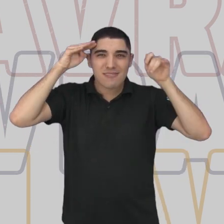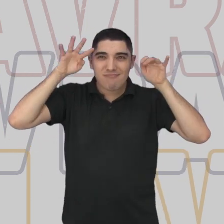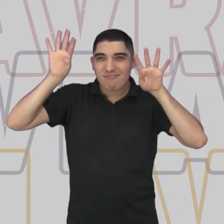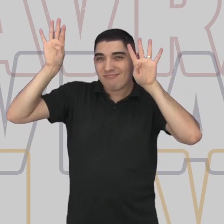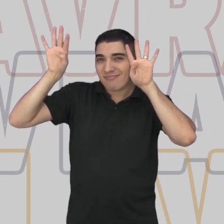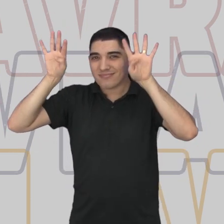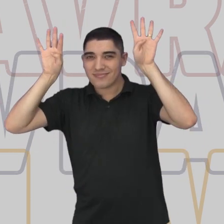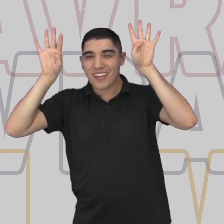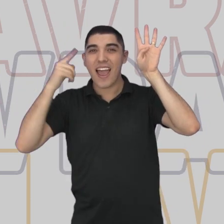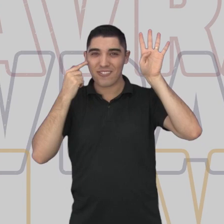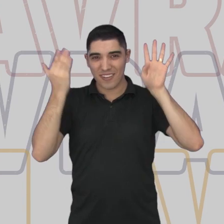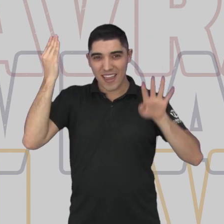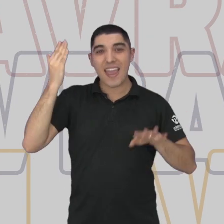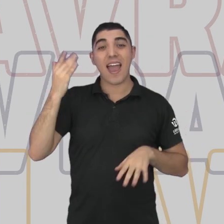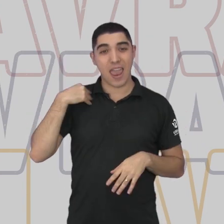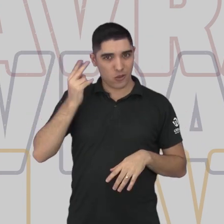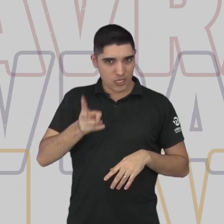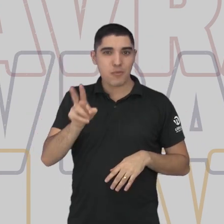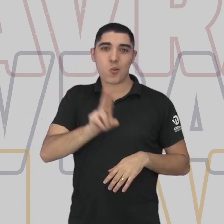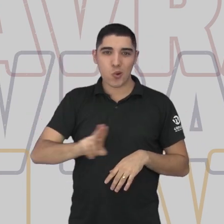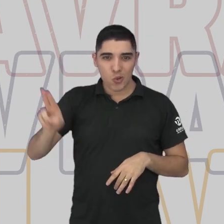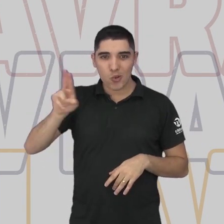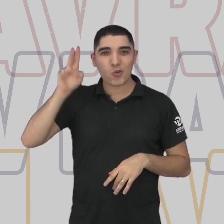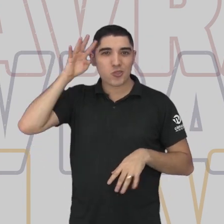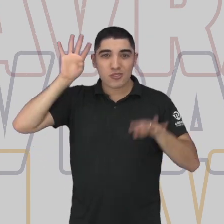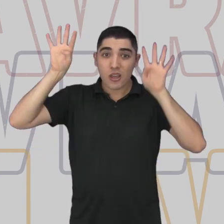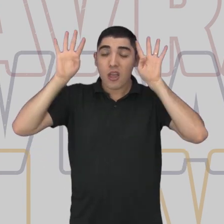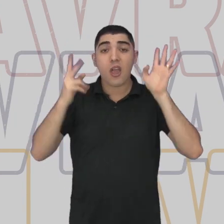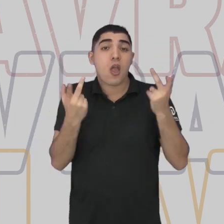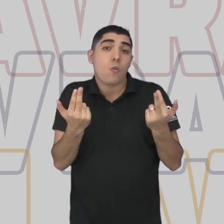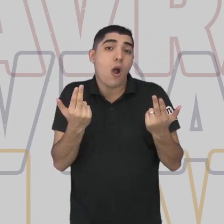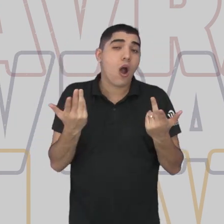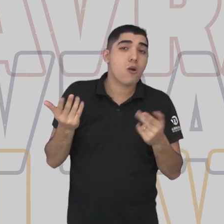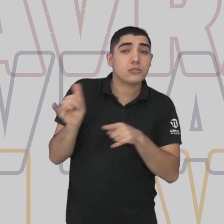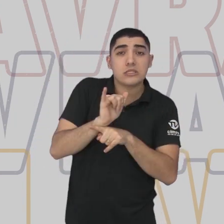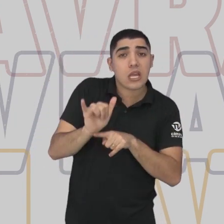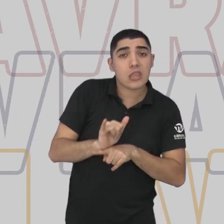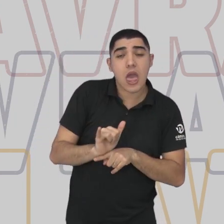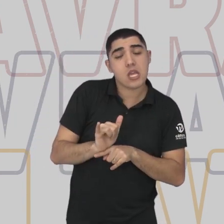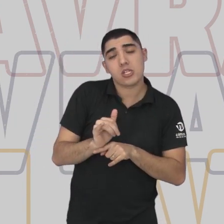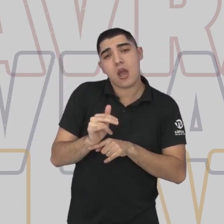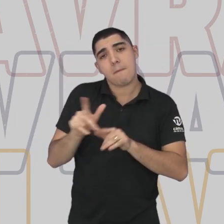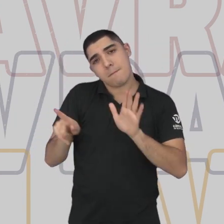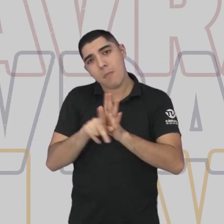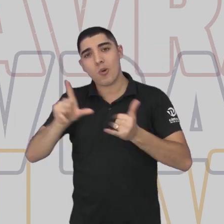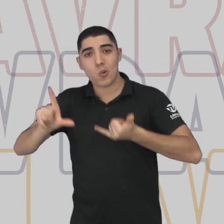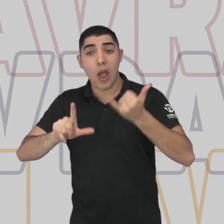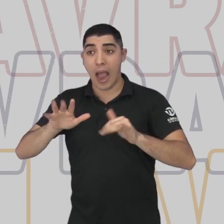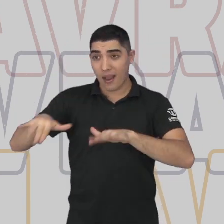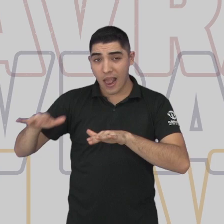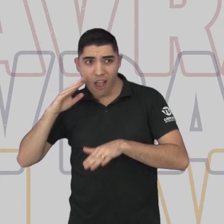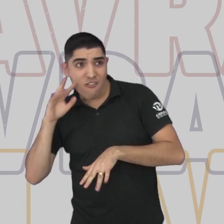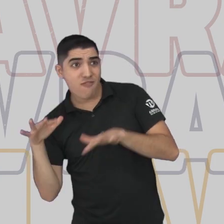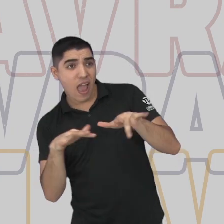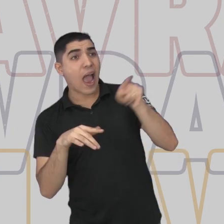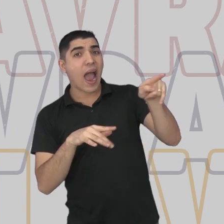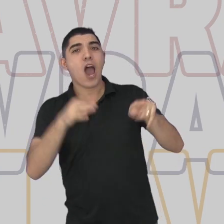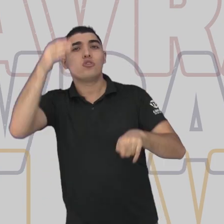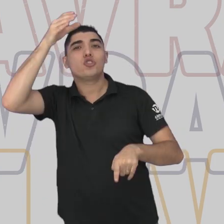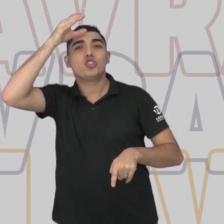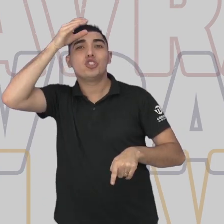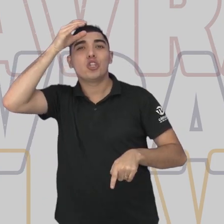esses cabelinhos aqui, né, a gente utiliza como uma parte lúdica. Então a criançada vê e já conhece, o